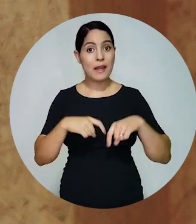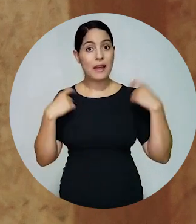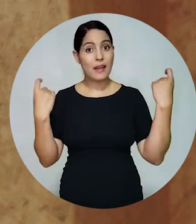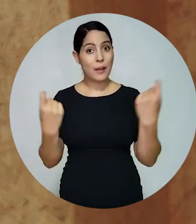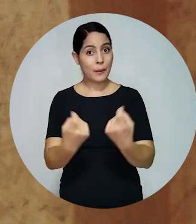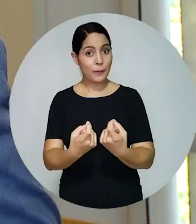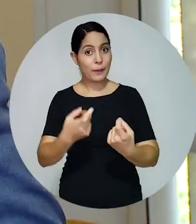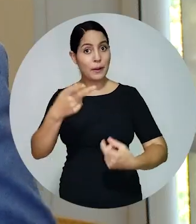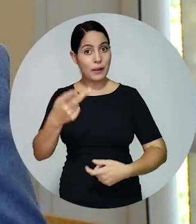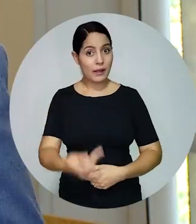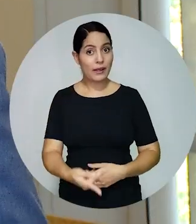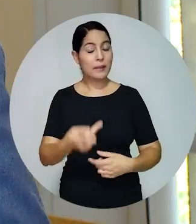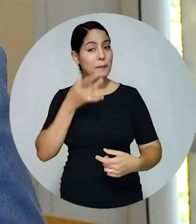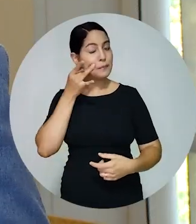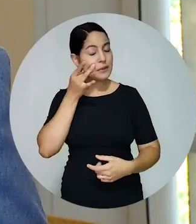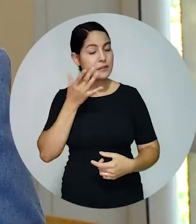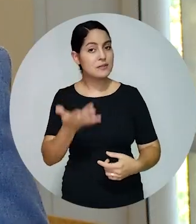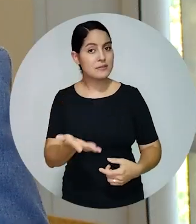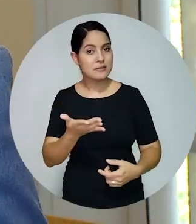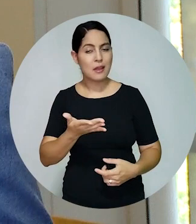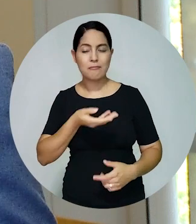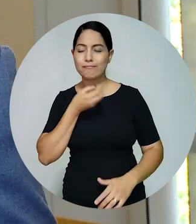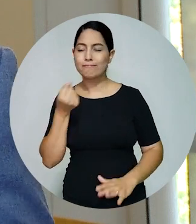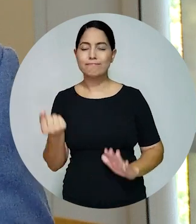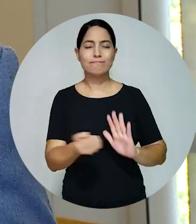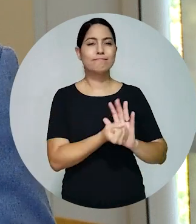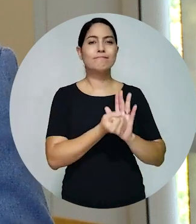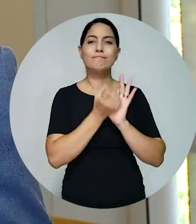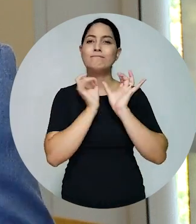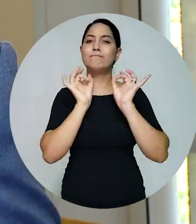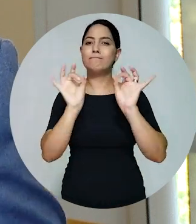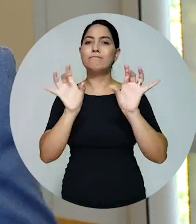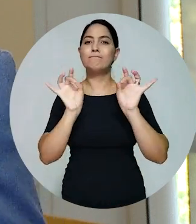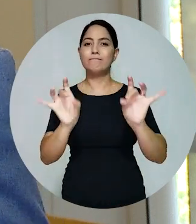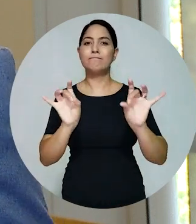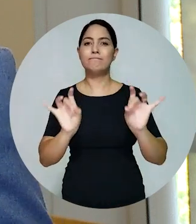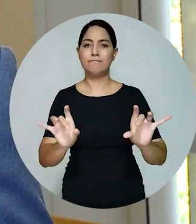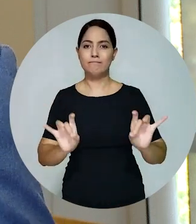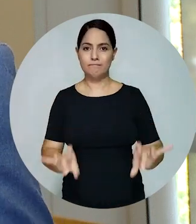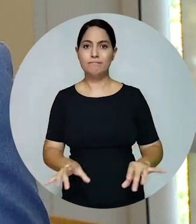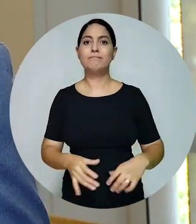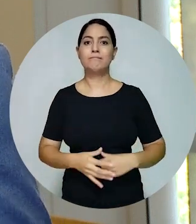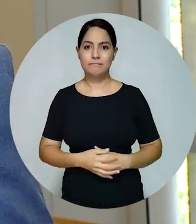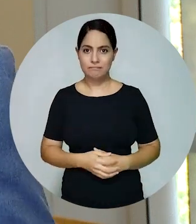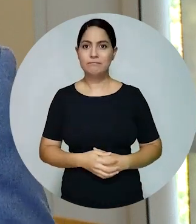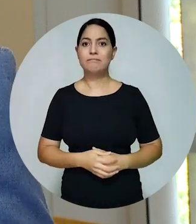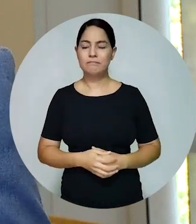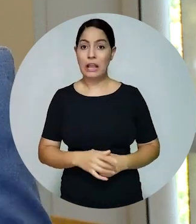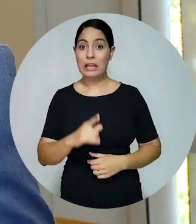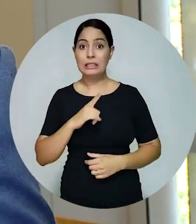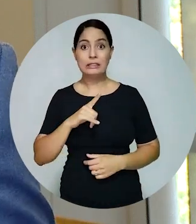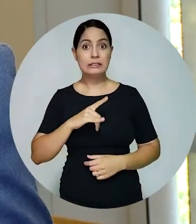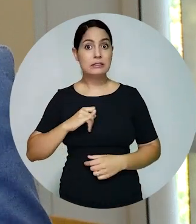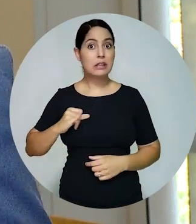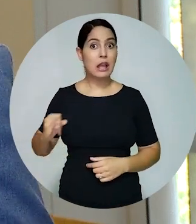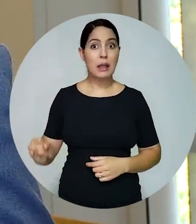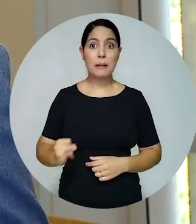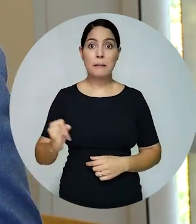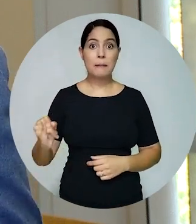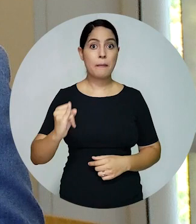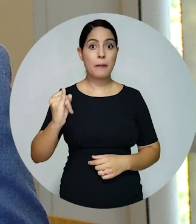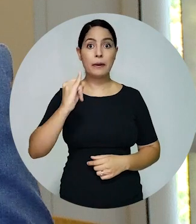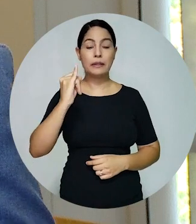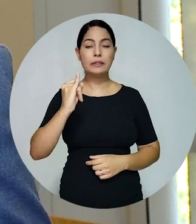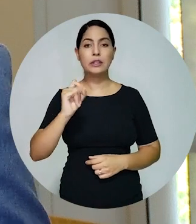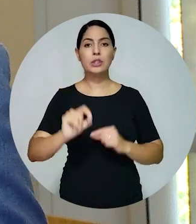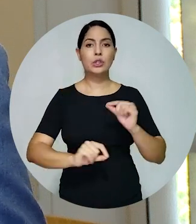Acompanhe. A primeira reunião presencial da Comissão Nacional dos Juizados Especiais é um marco inicial de muito trabalho.